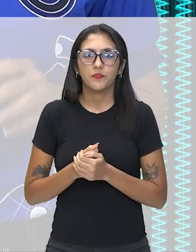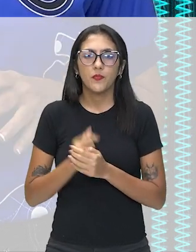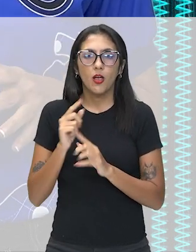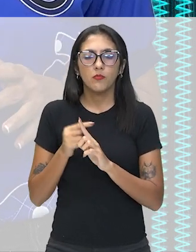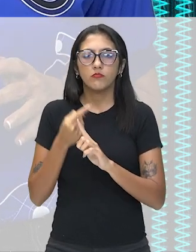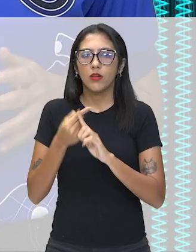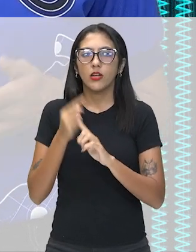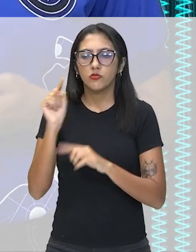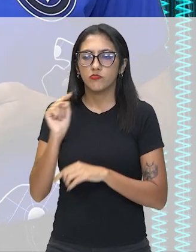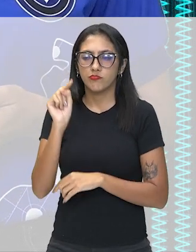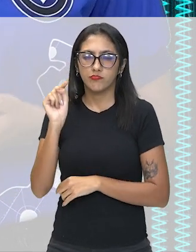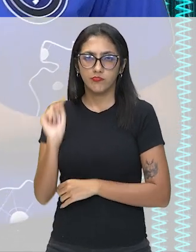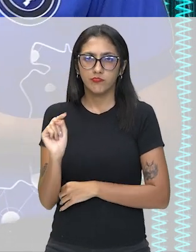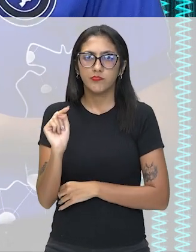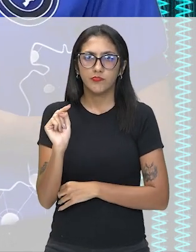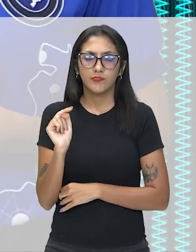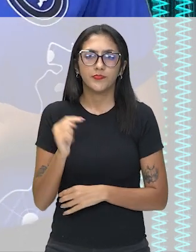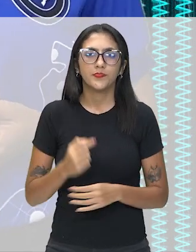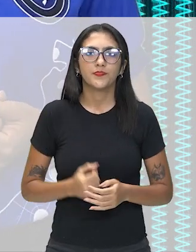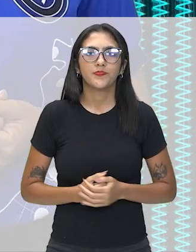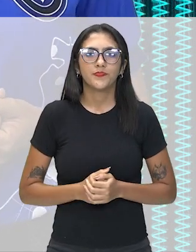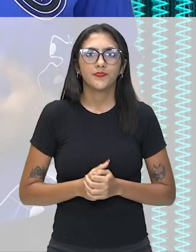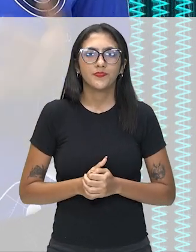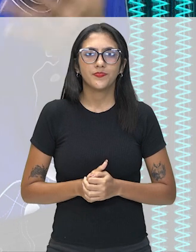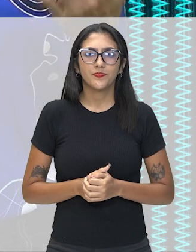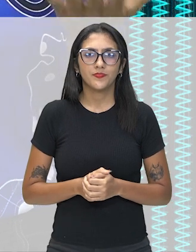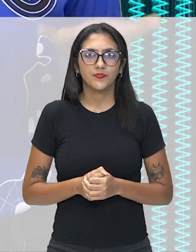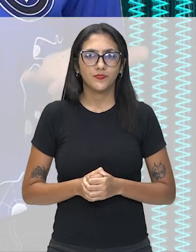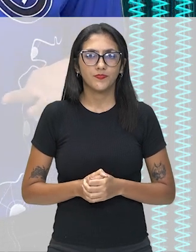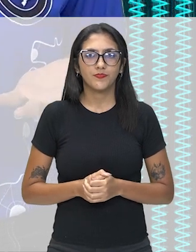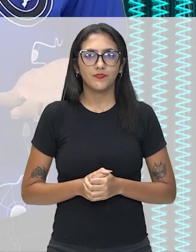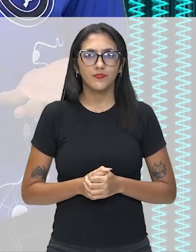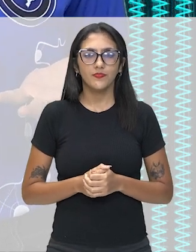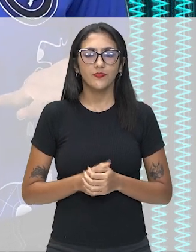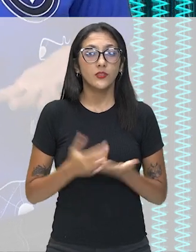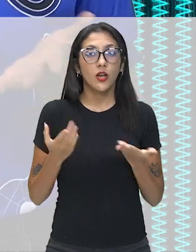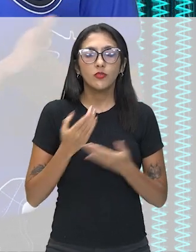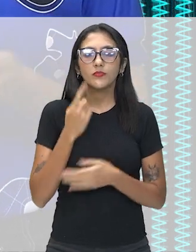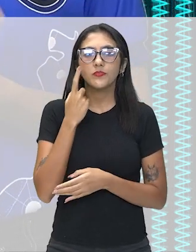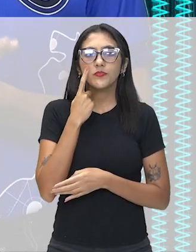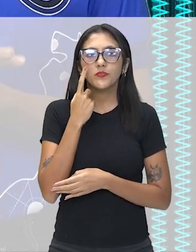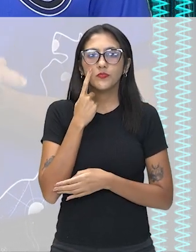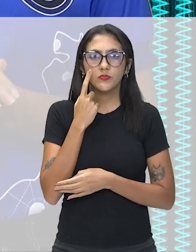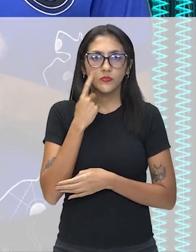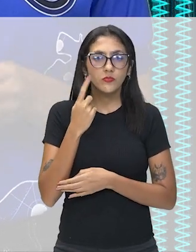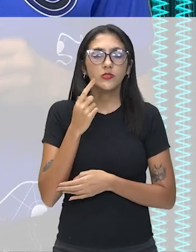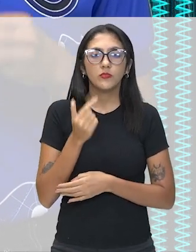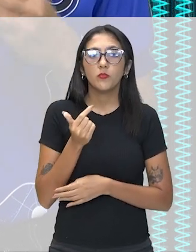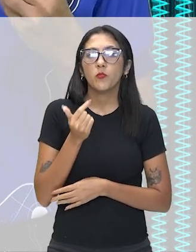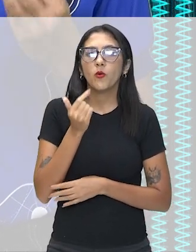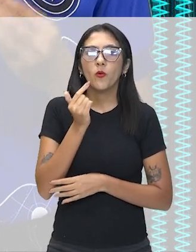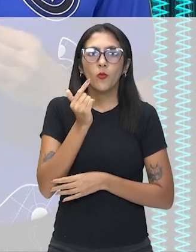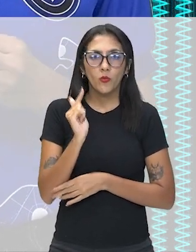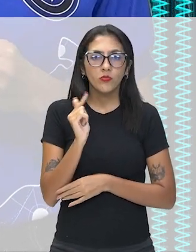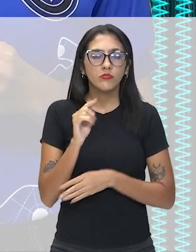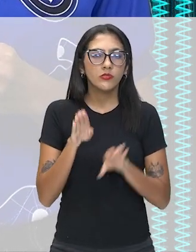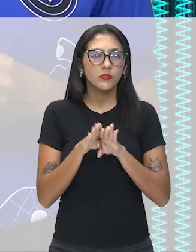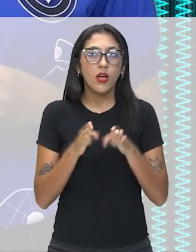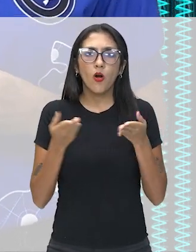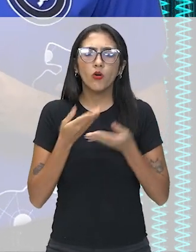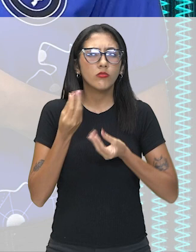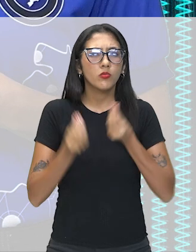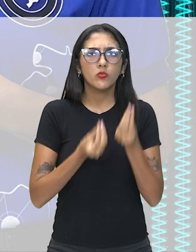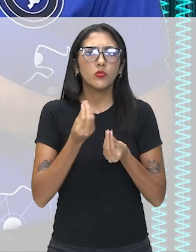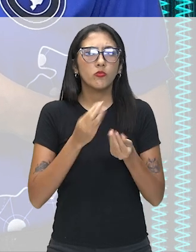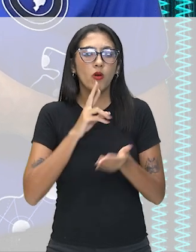aqui. Ride a bike, ok? Vamos ver um pouquinho mais do can, só que mais resposta,